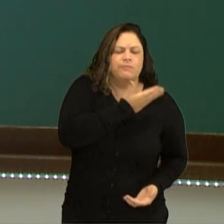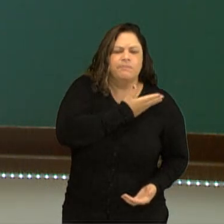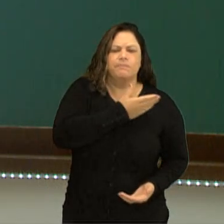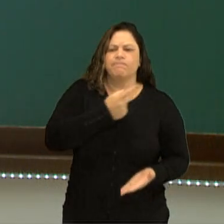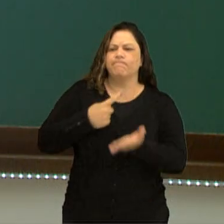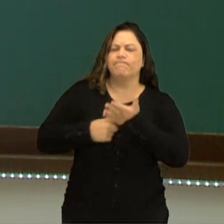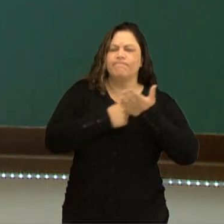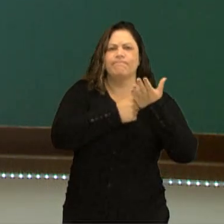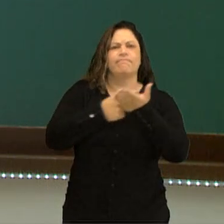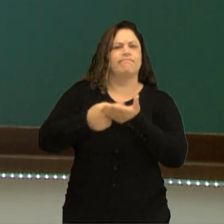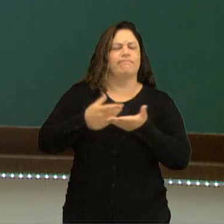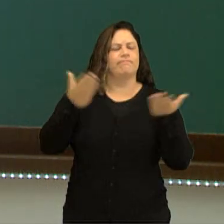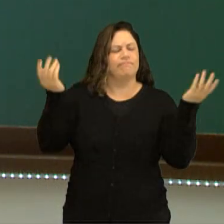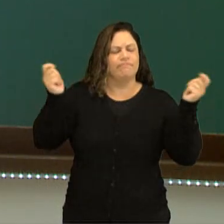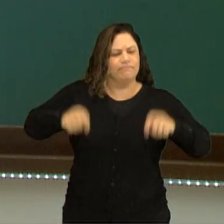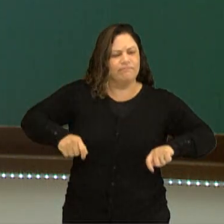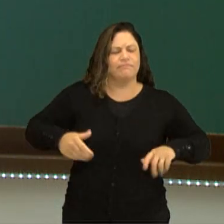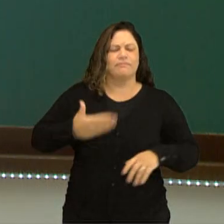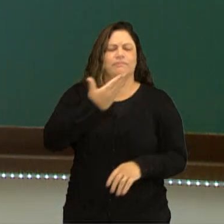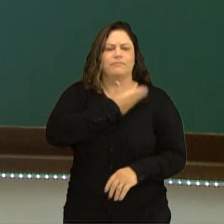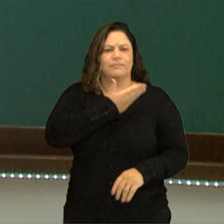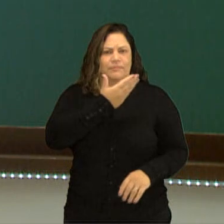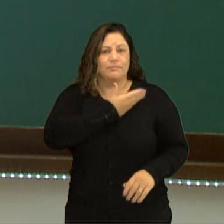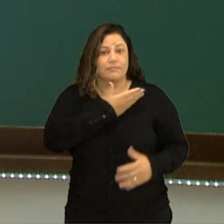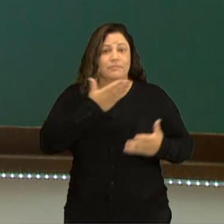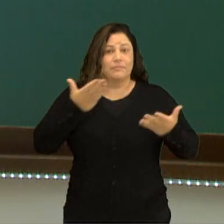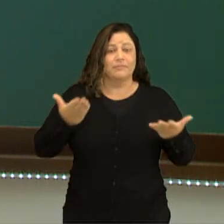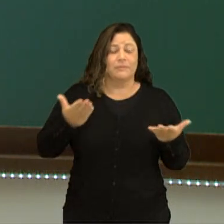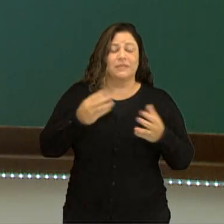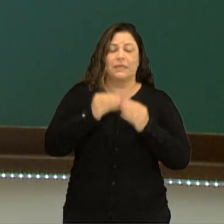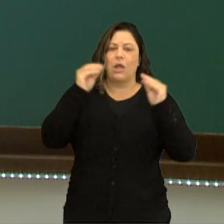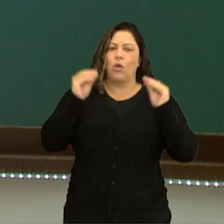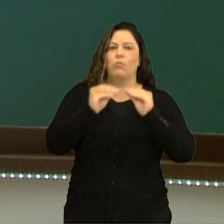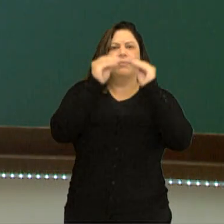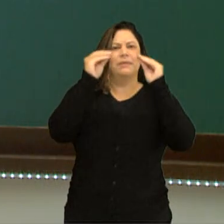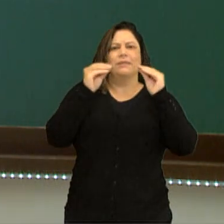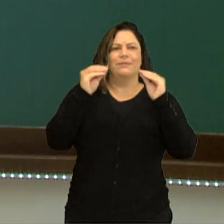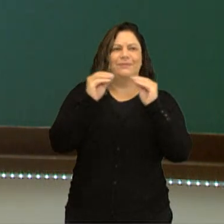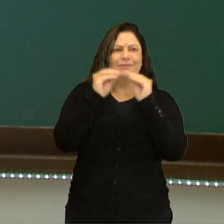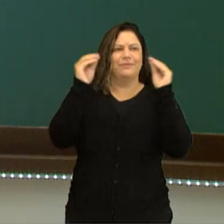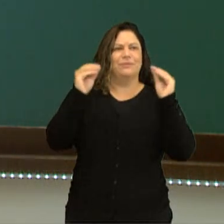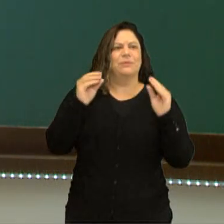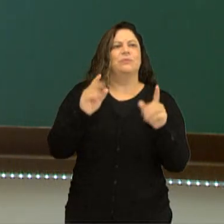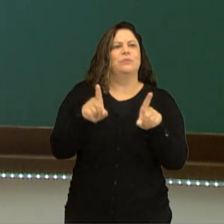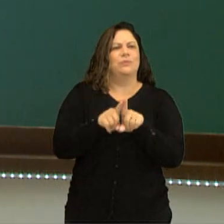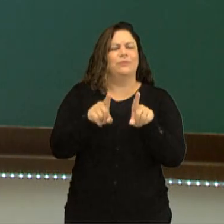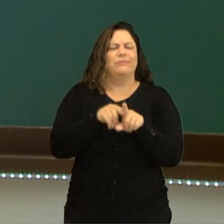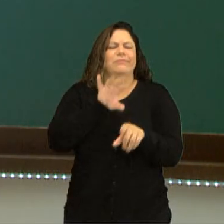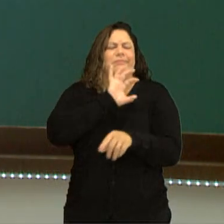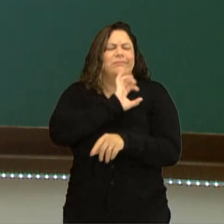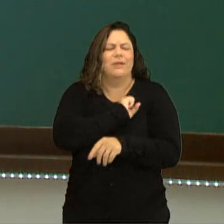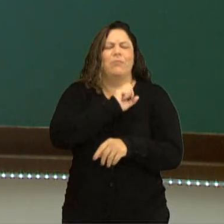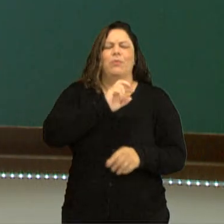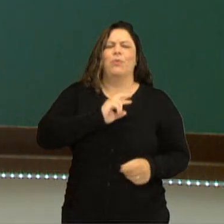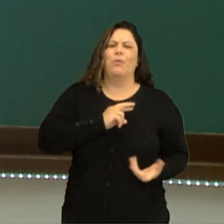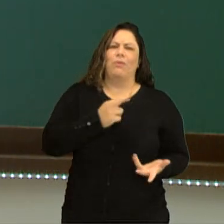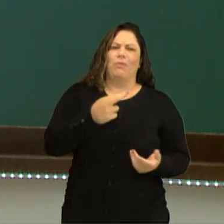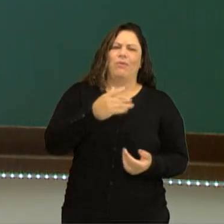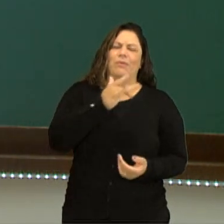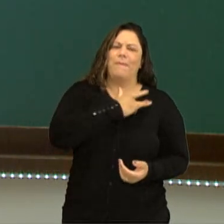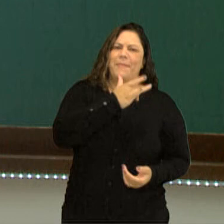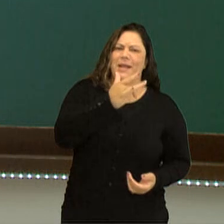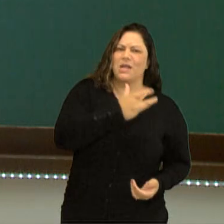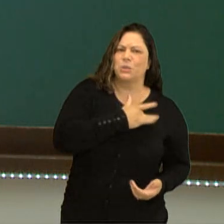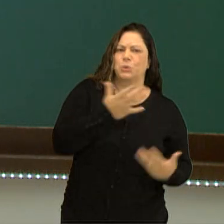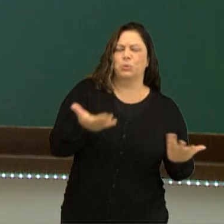de uma amizade, sim, uma amizade, há um beijo ali, então podemos dizer também amor, paixão,